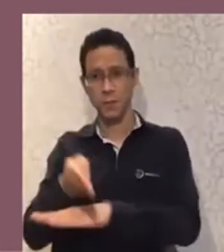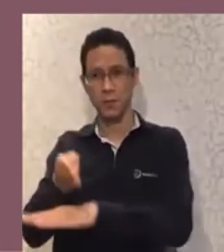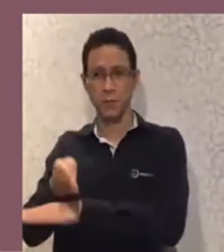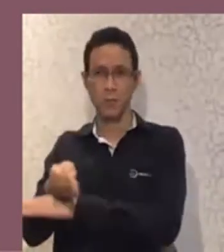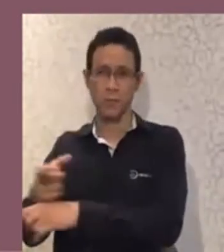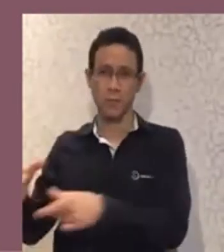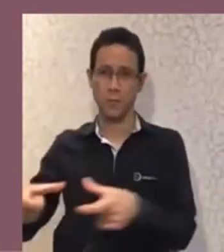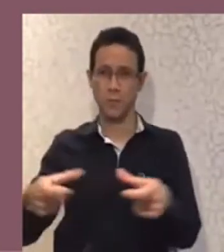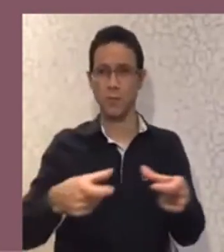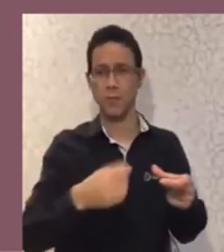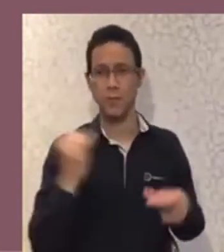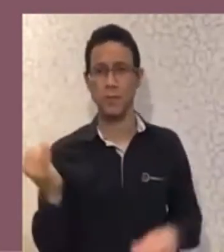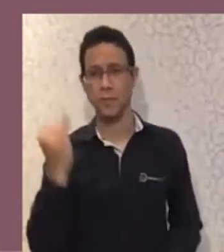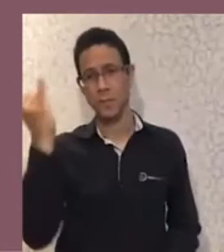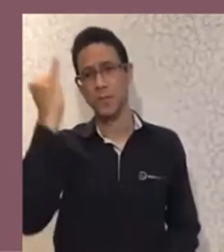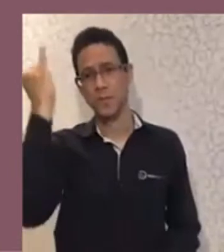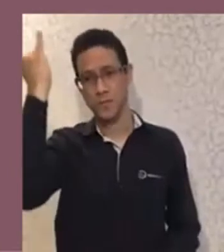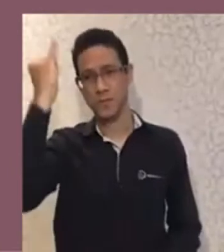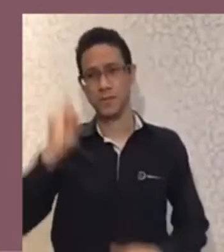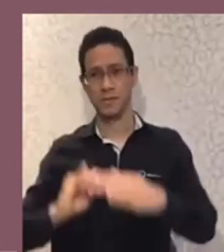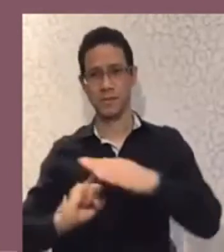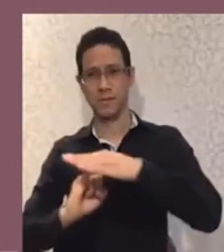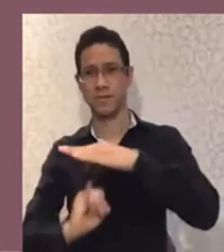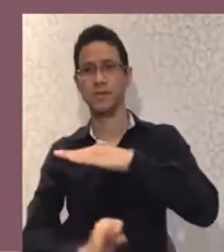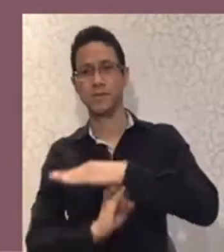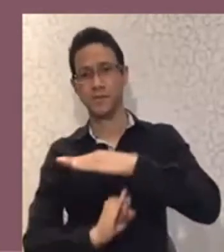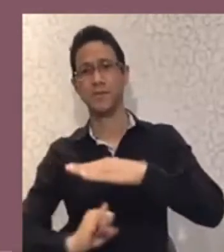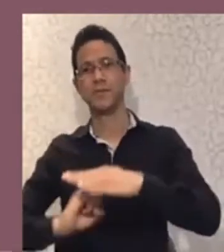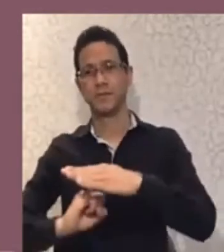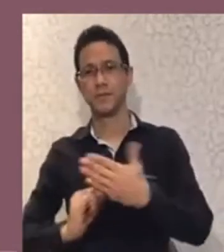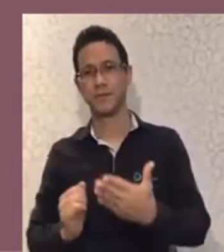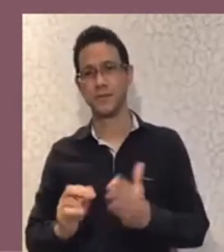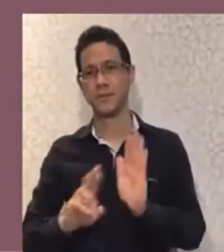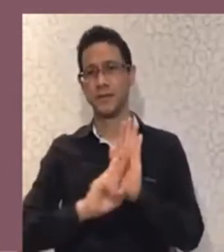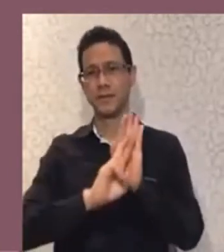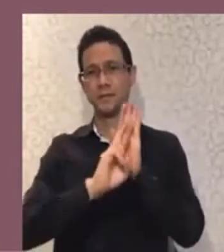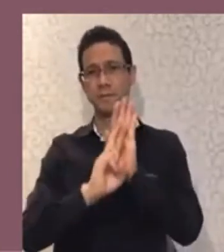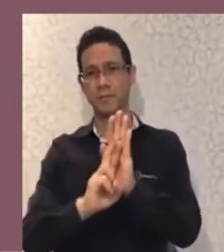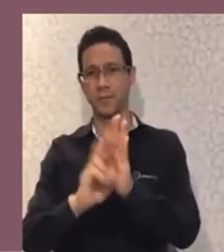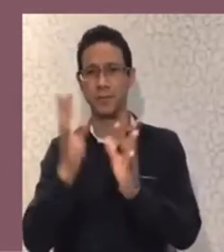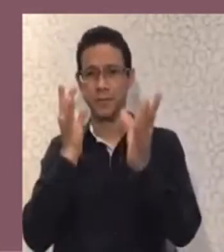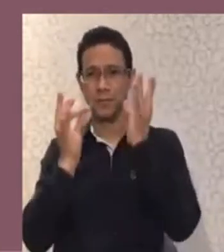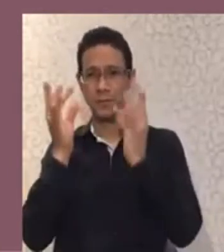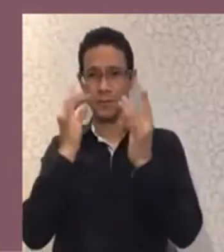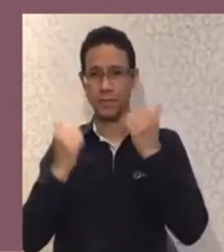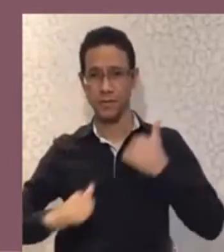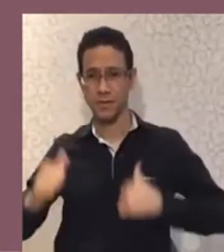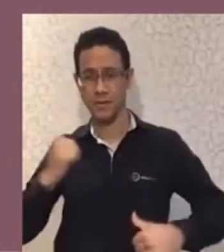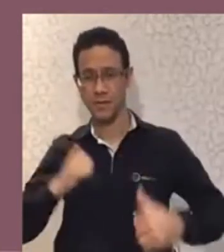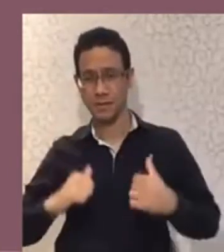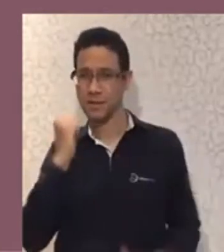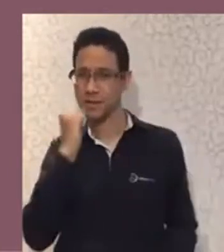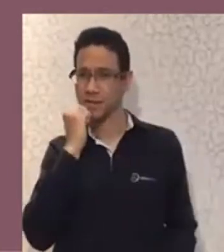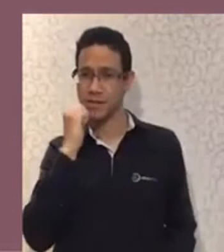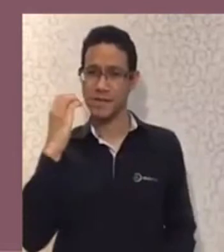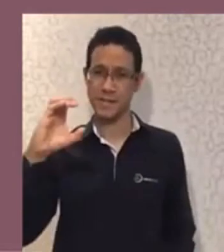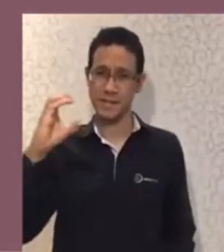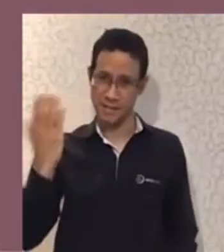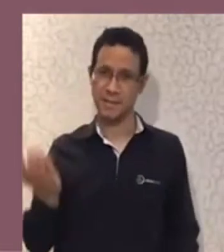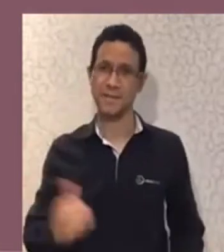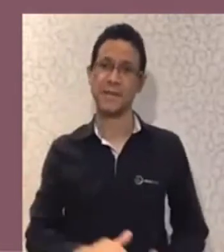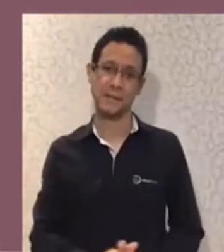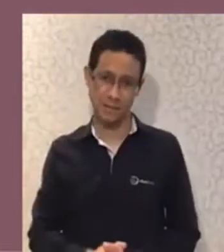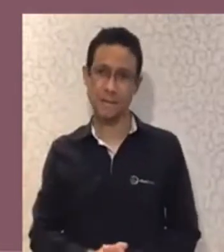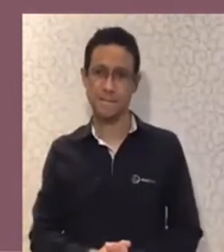em instituições ou em representações artísticas, em representações científicas, né? Apesar